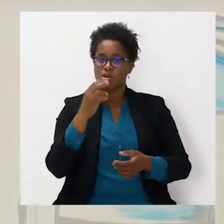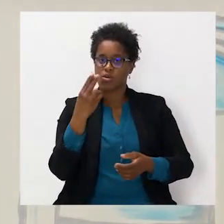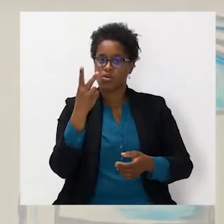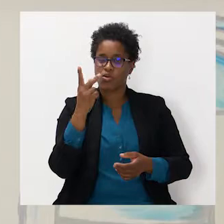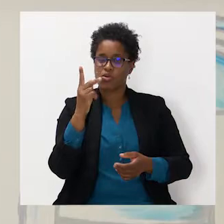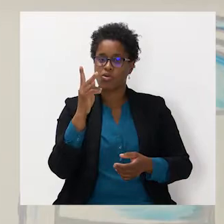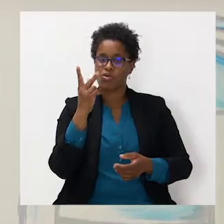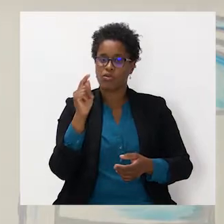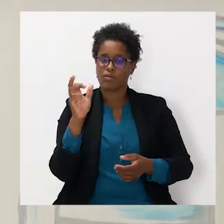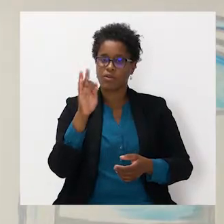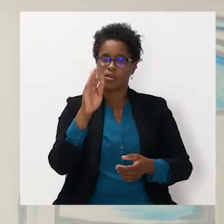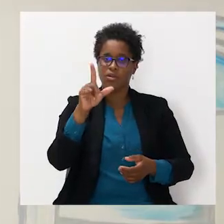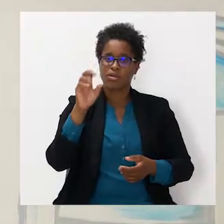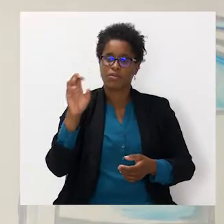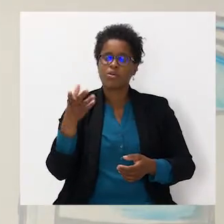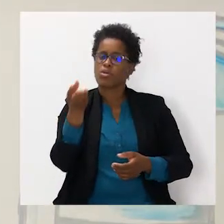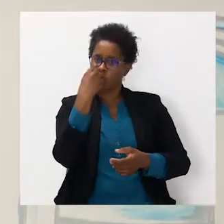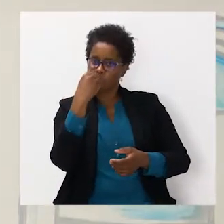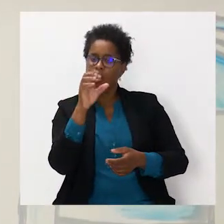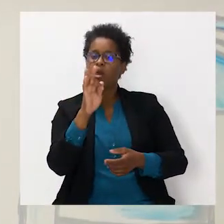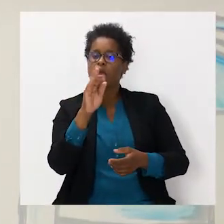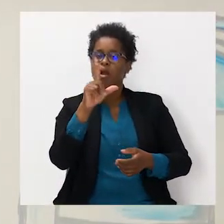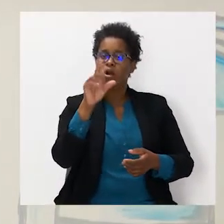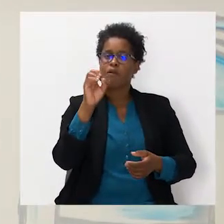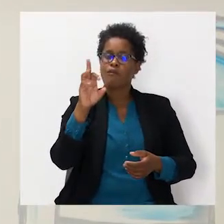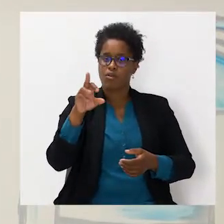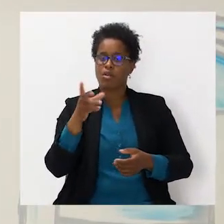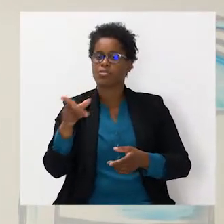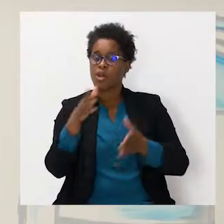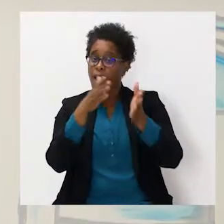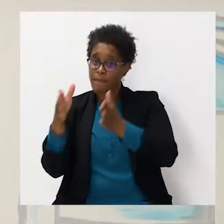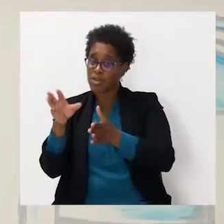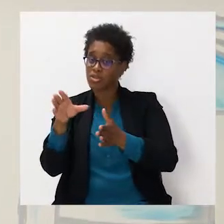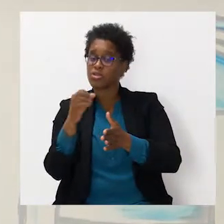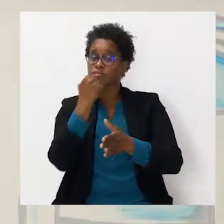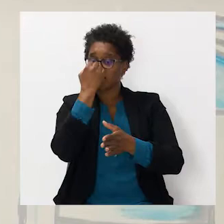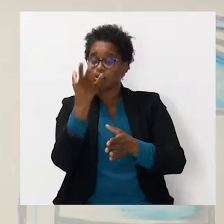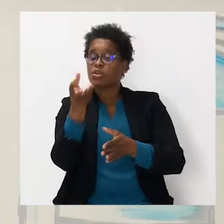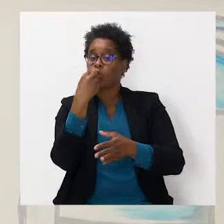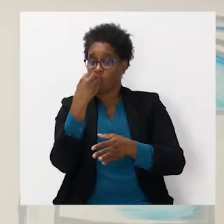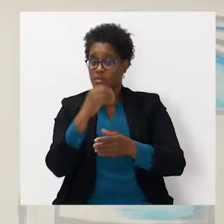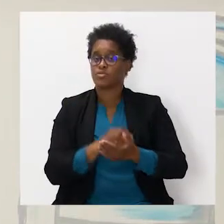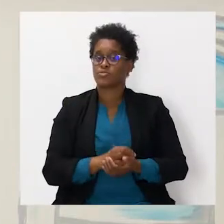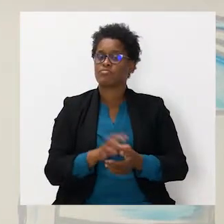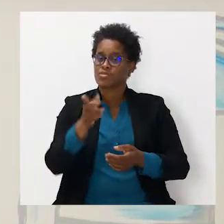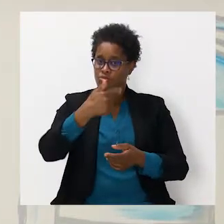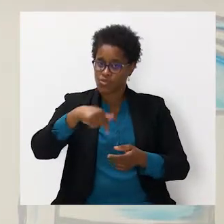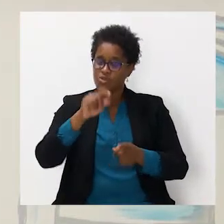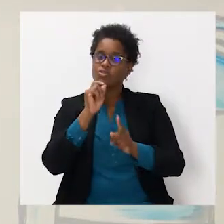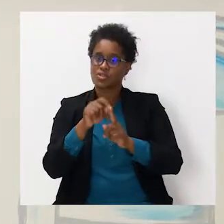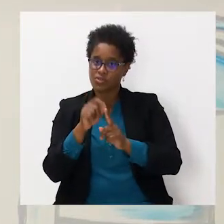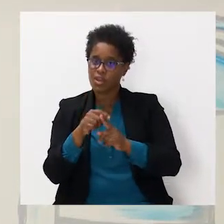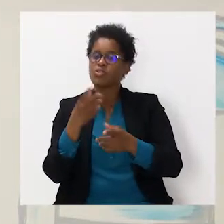a flor. Entendido? É a parte da flor que nós comemos. Como estamos a identificar, nós podemos